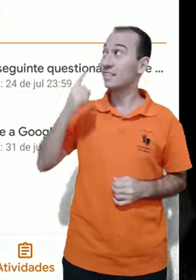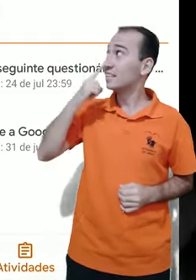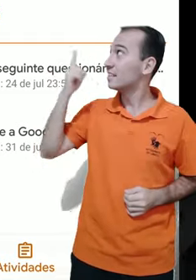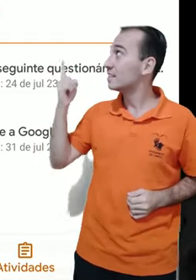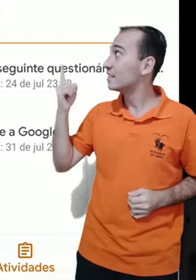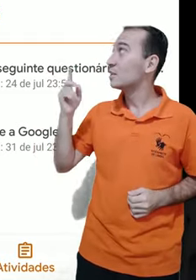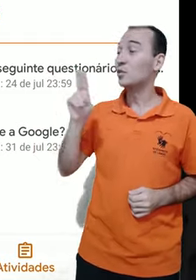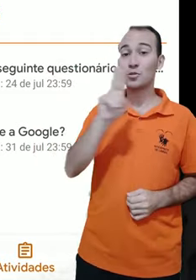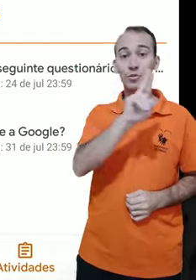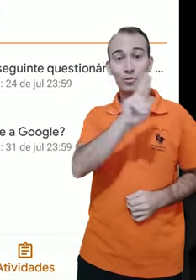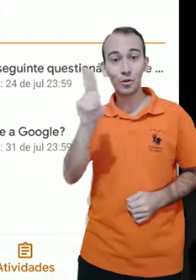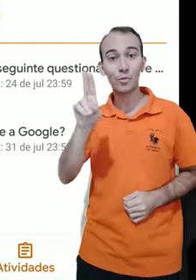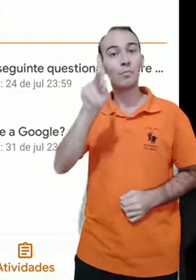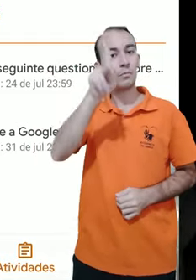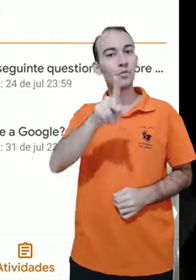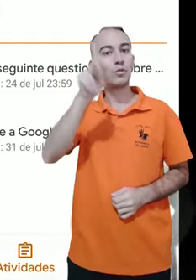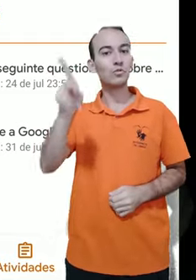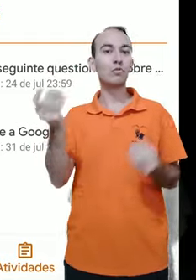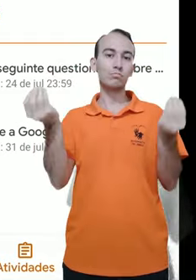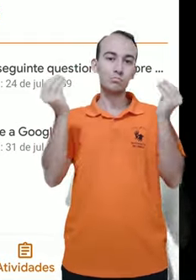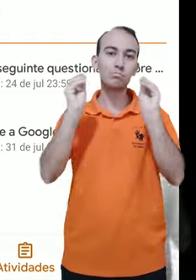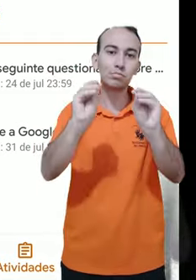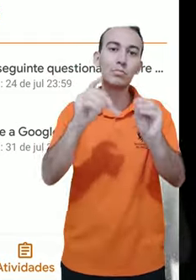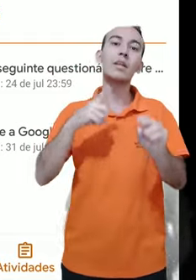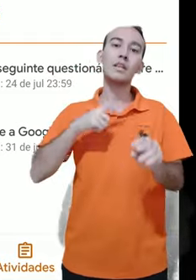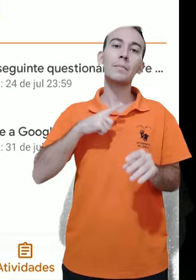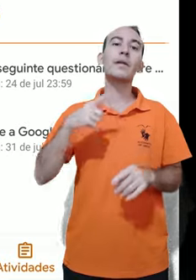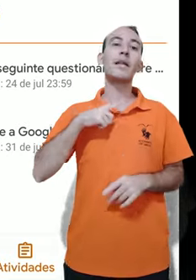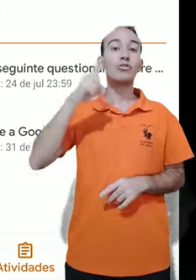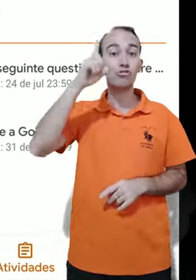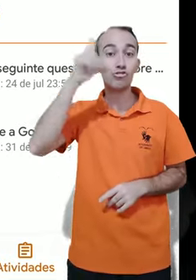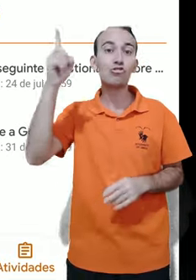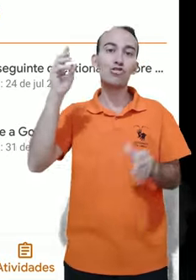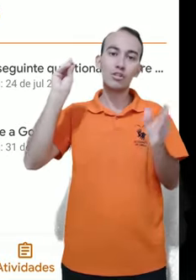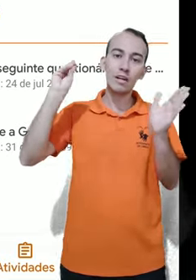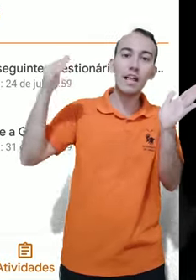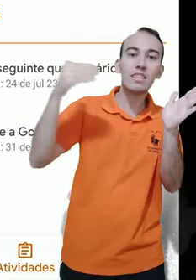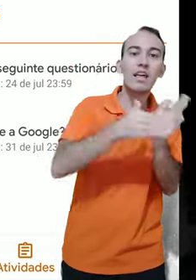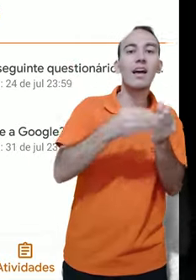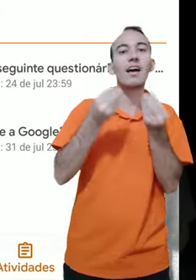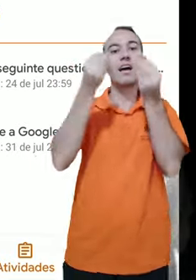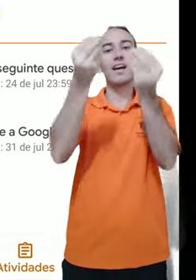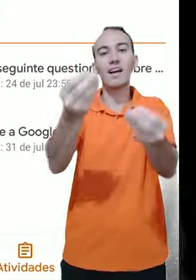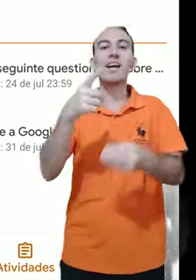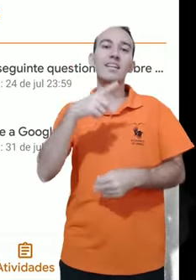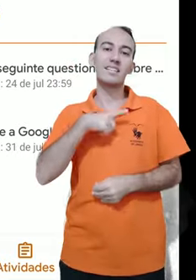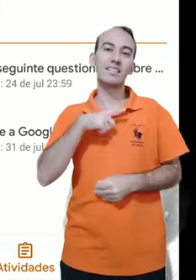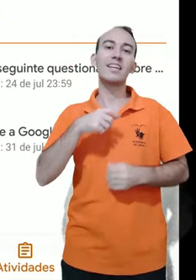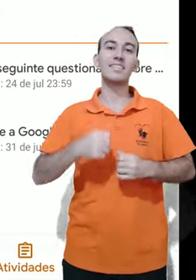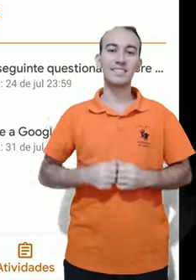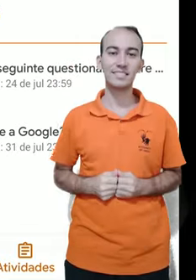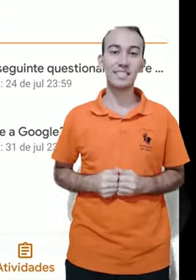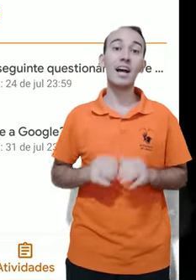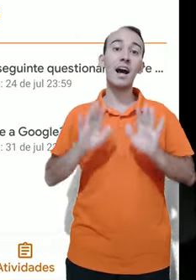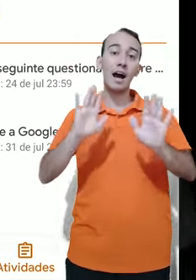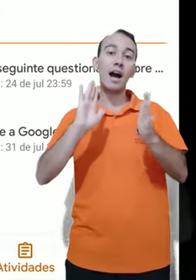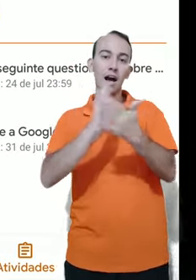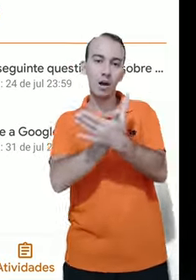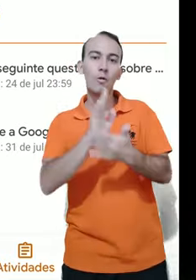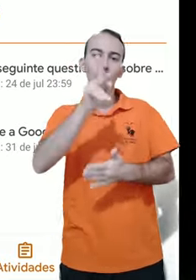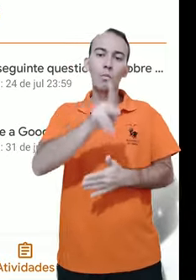deu o conteúdo seguir da data de entrega o professor pode optar por separava as atividades por tópicos Como pode ver na